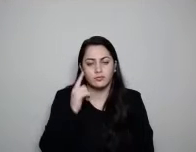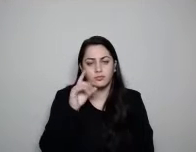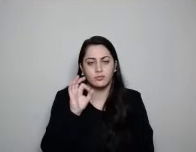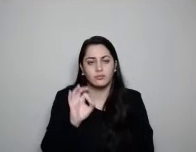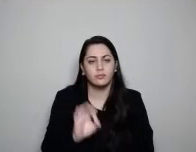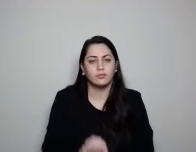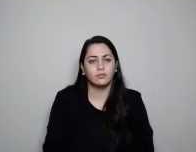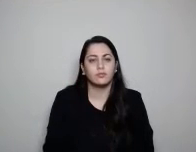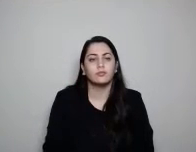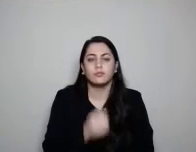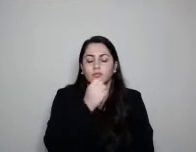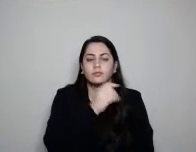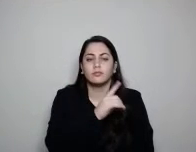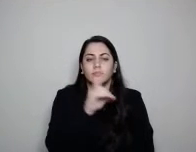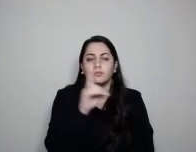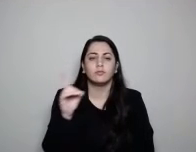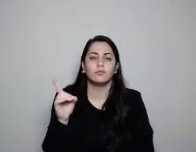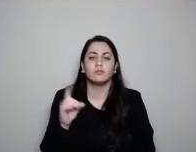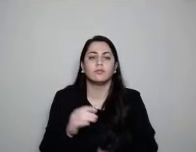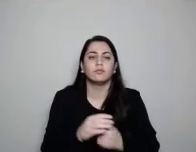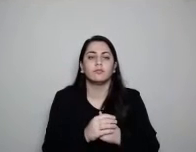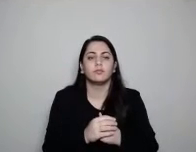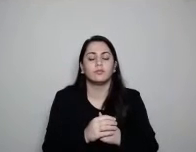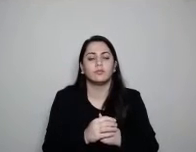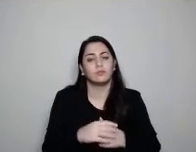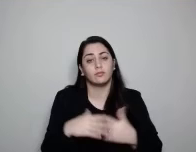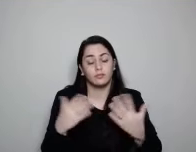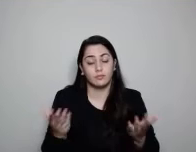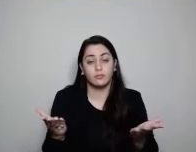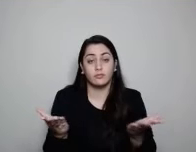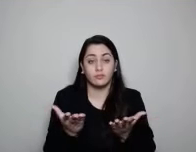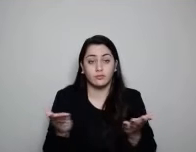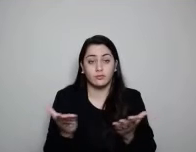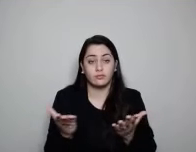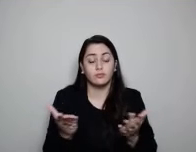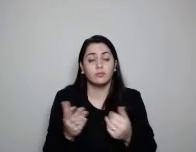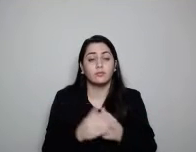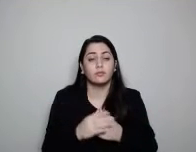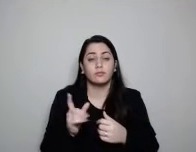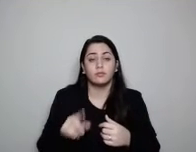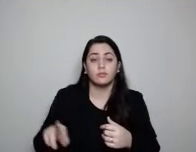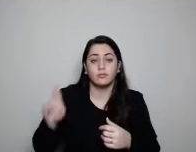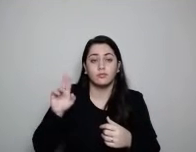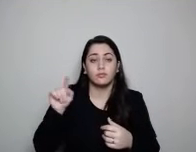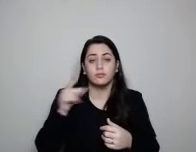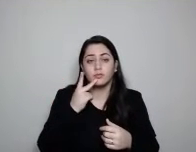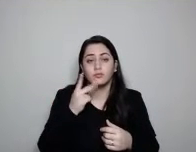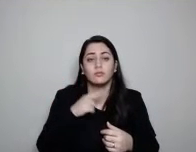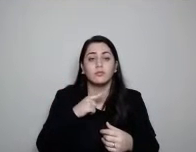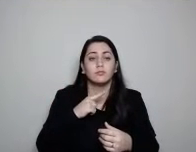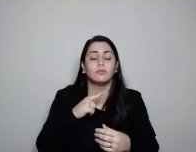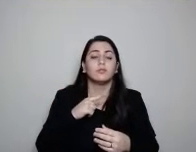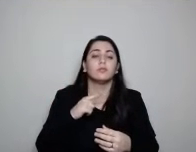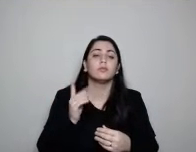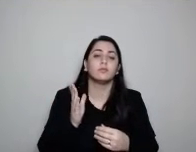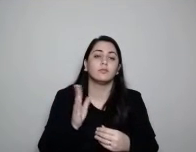Bom dia, excelências. Nesse caso, a parte autora ela alega que possui uma conta bancária com a parte ré.